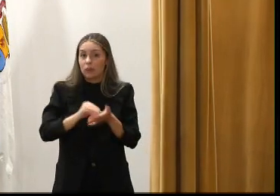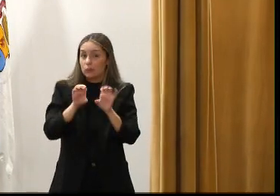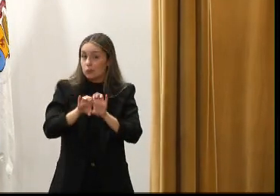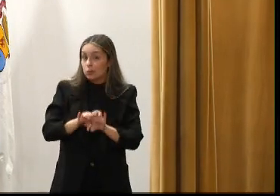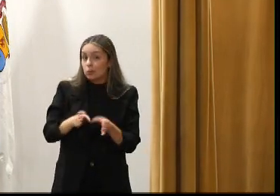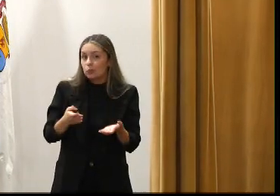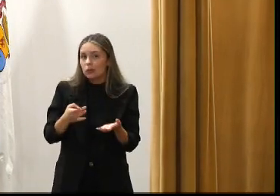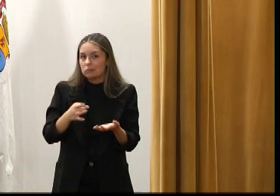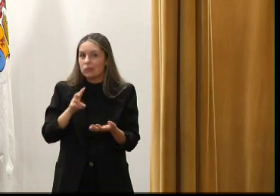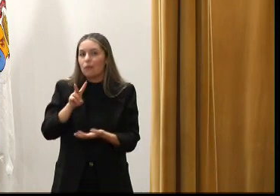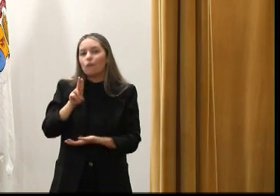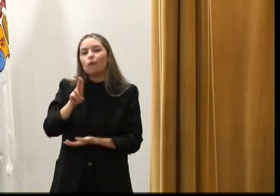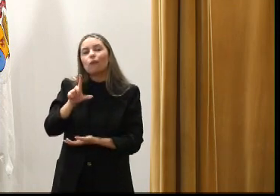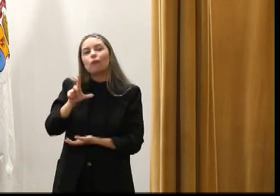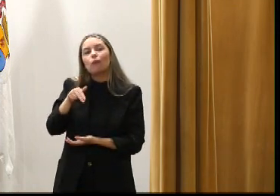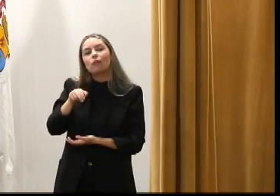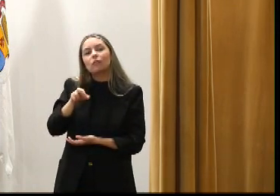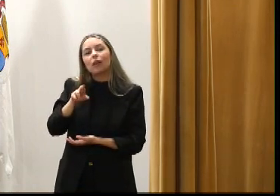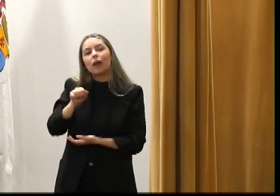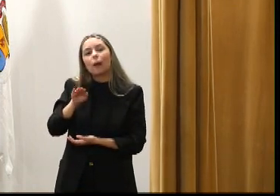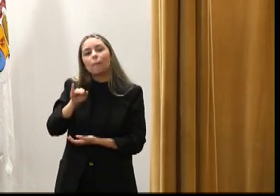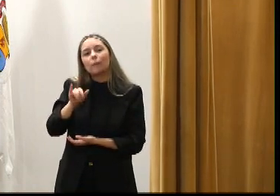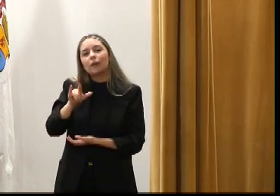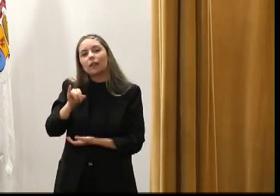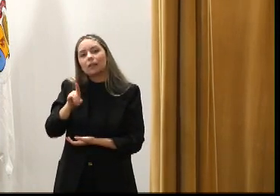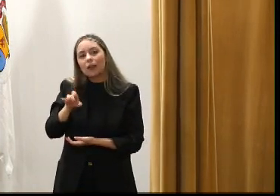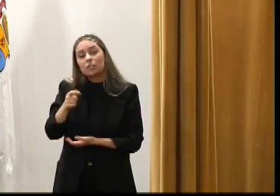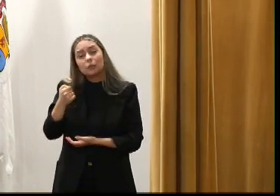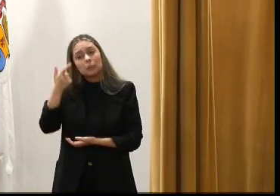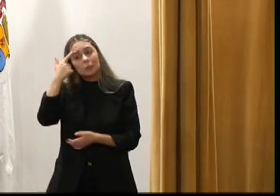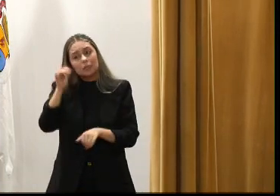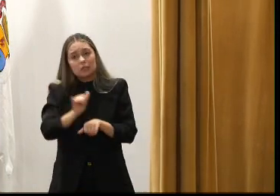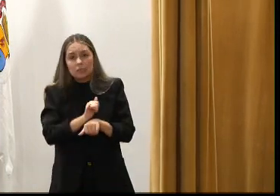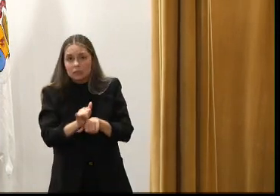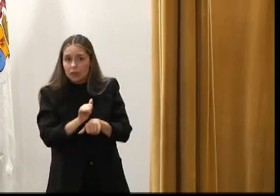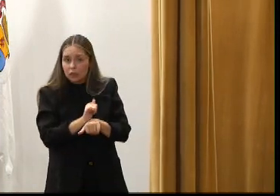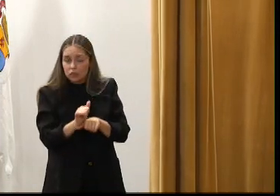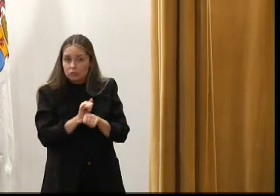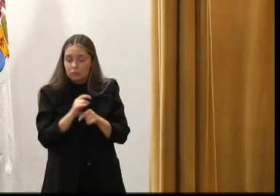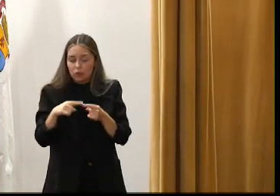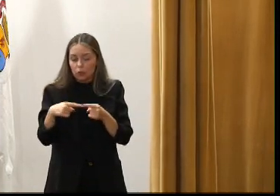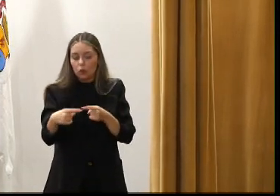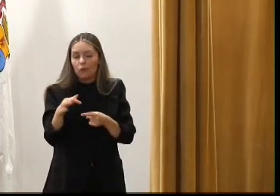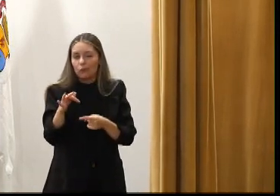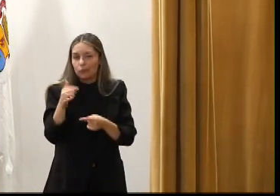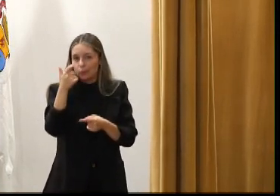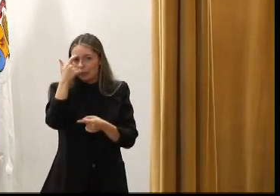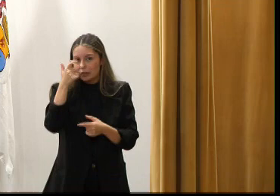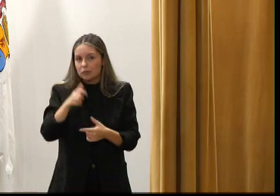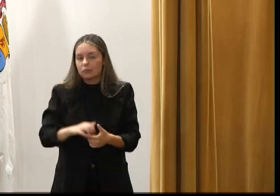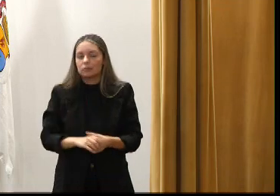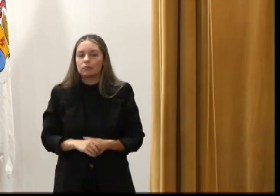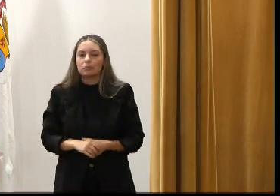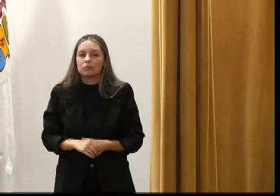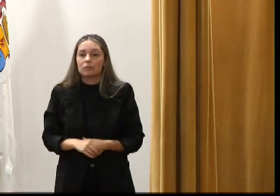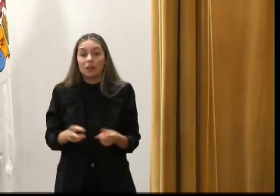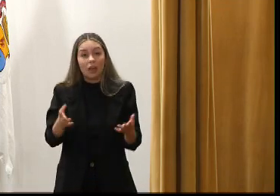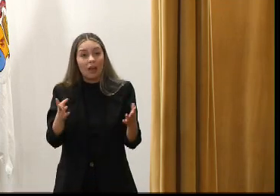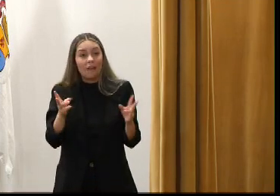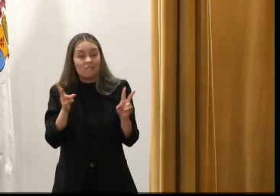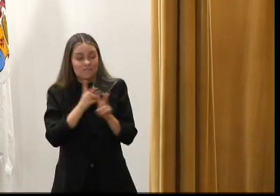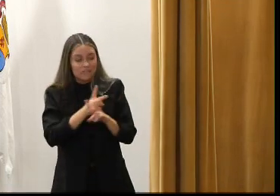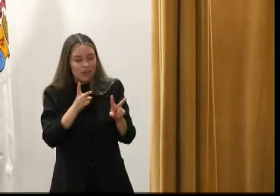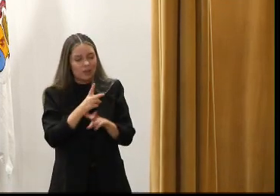Delton, isso é vulnerabilidade. Então, isso devemos pensar essa estratégia, né, logo ali na frente. Né? Os ventos